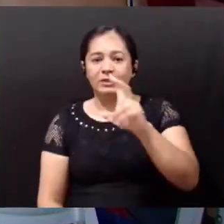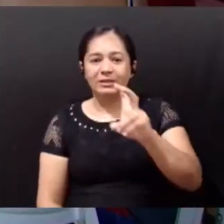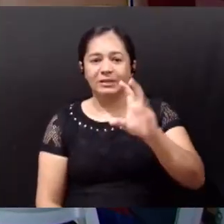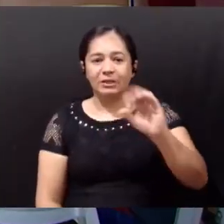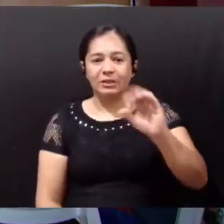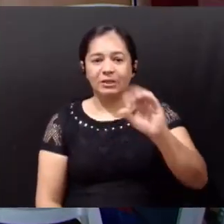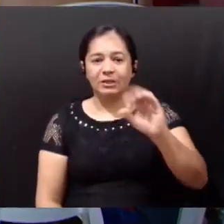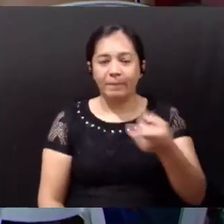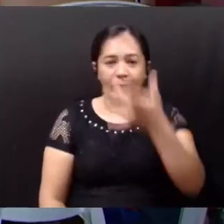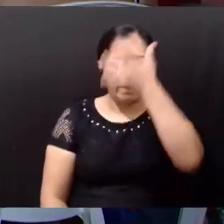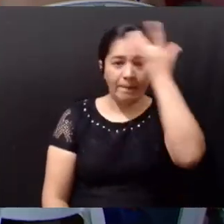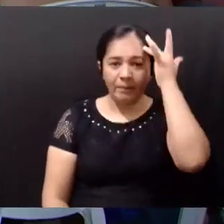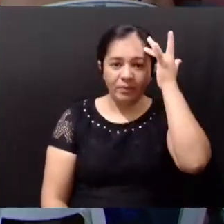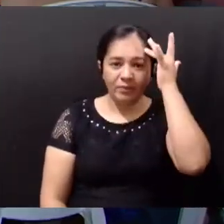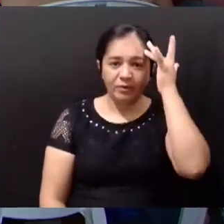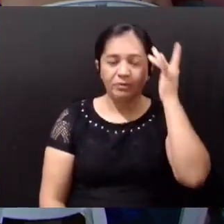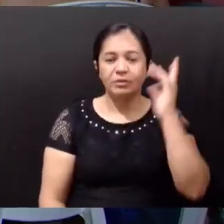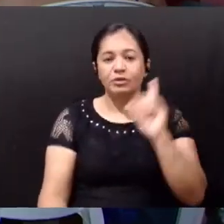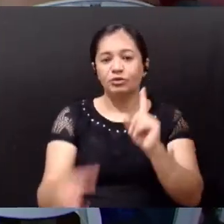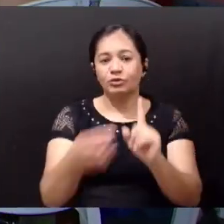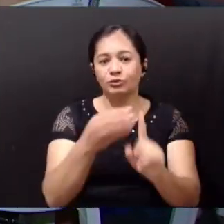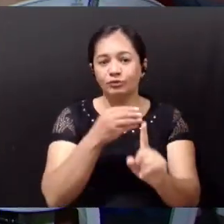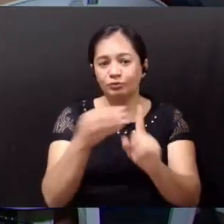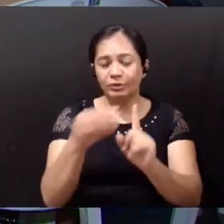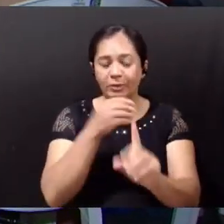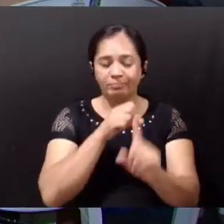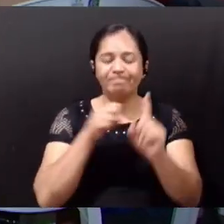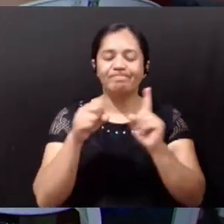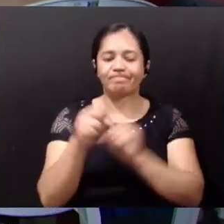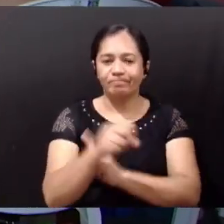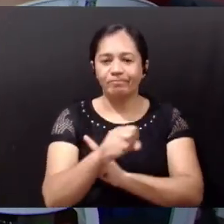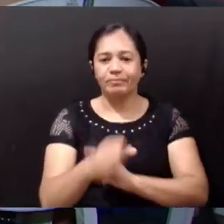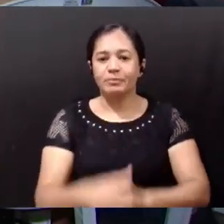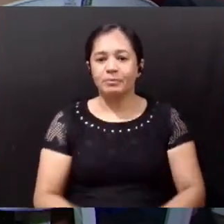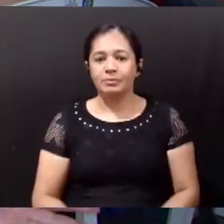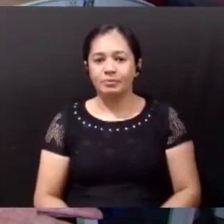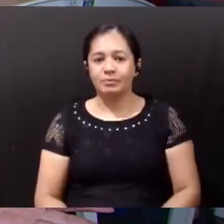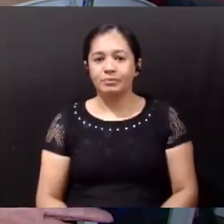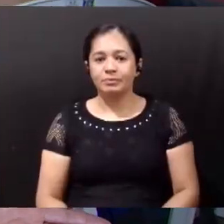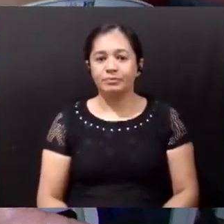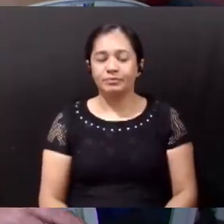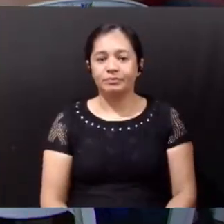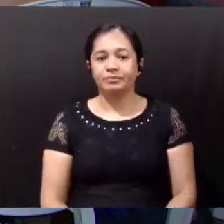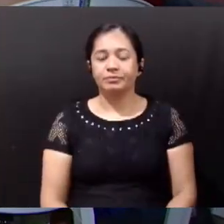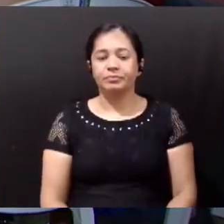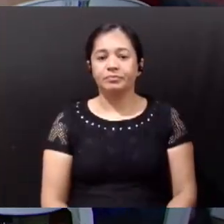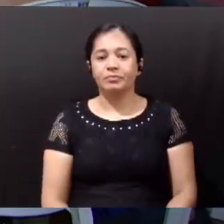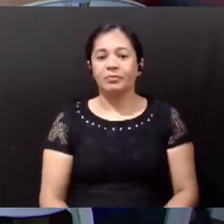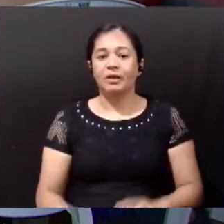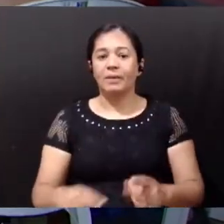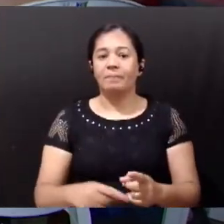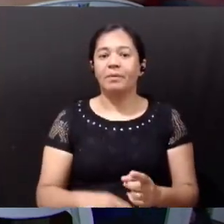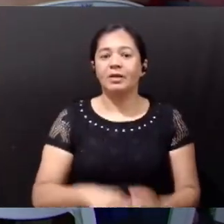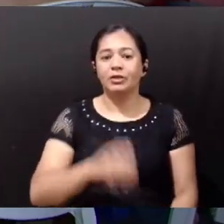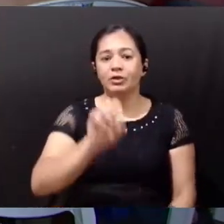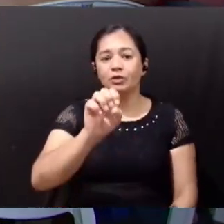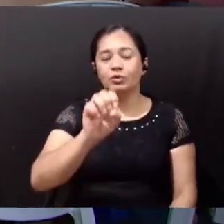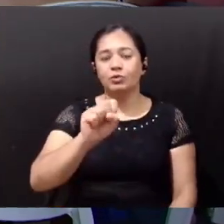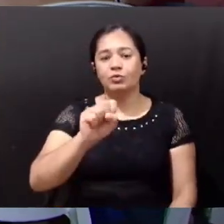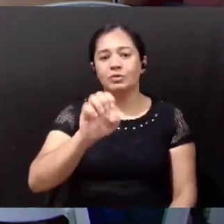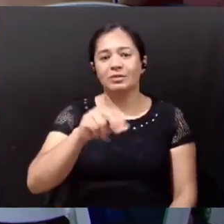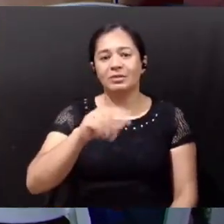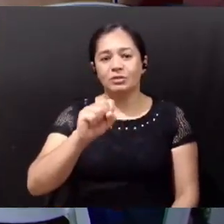pessoas em situação de vulnerabilidade socioeconômica. E um censo realizado em